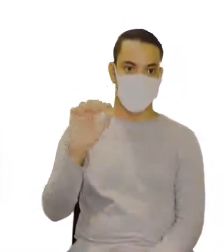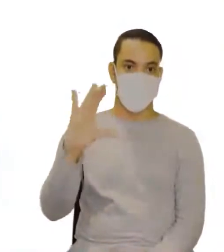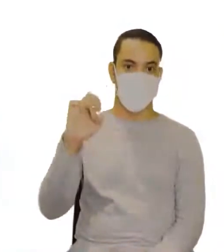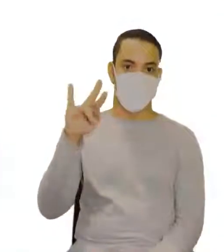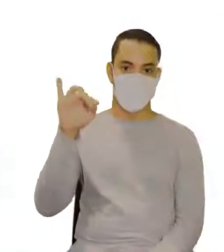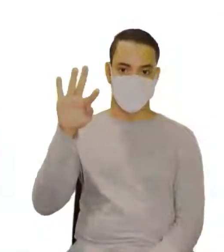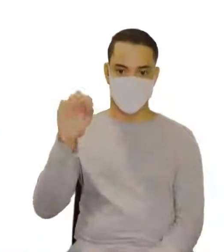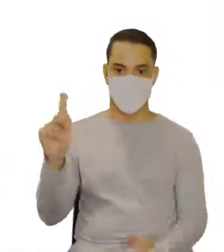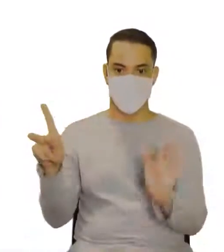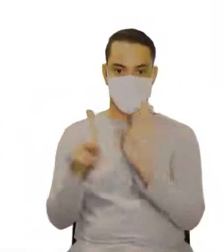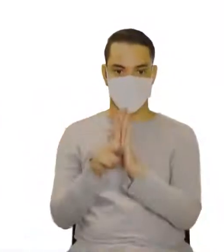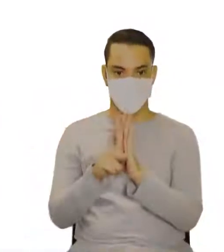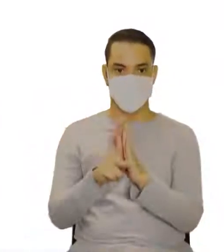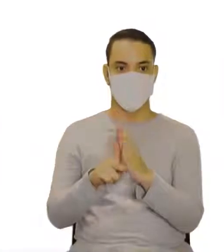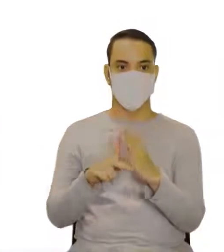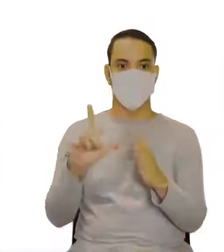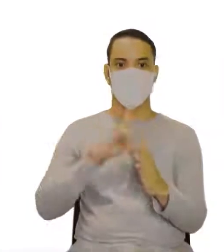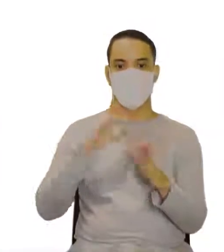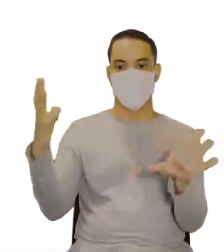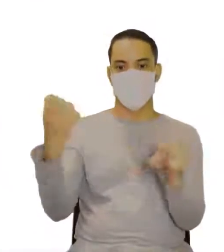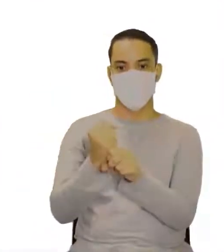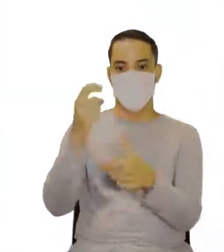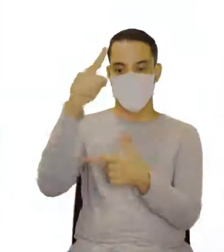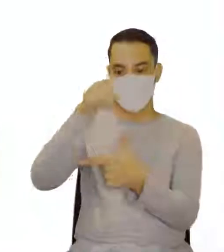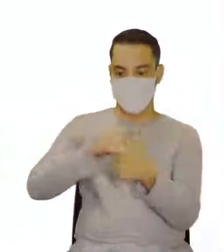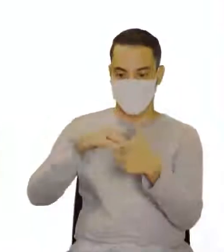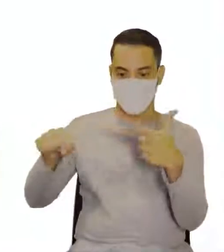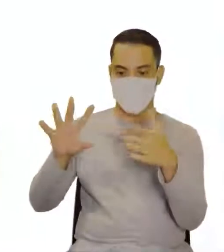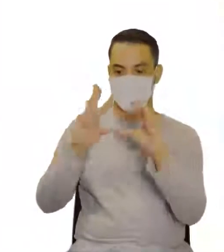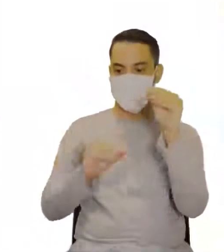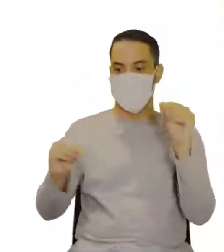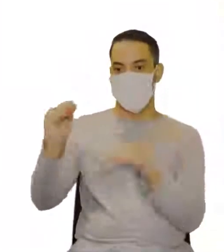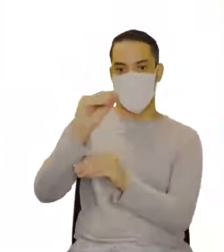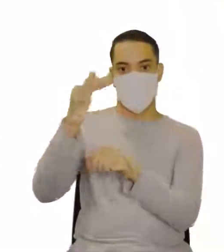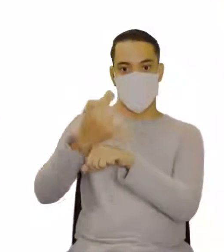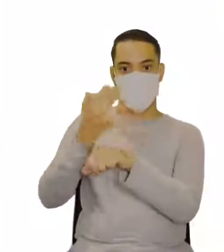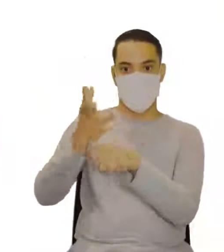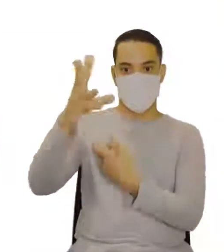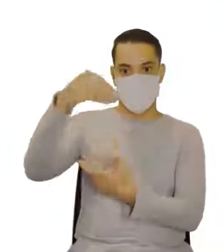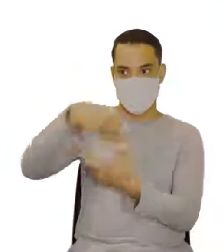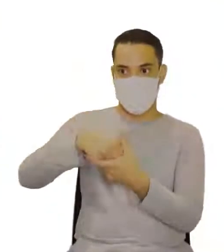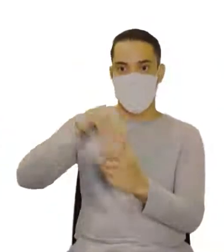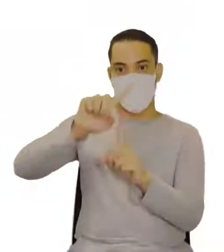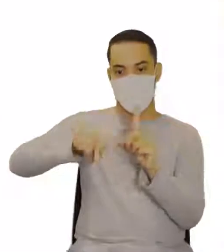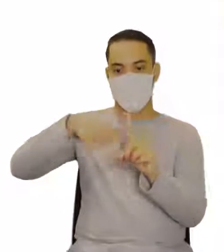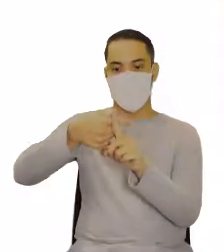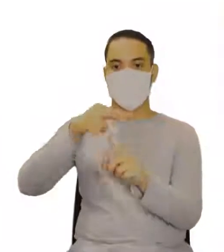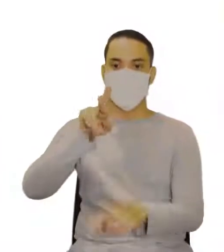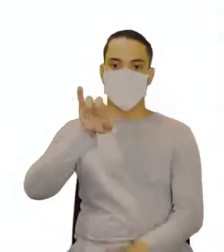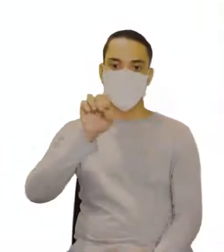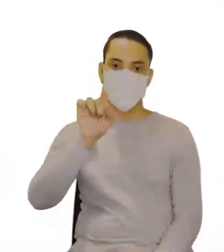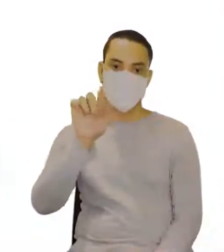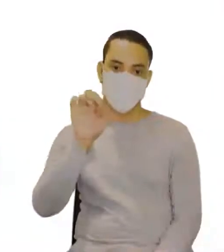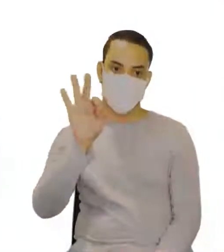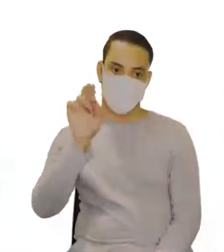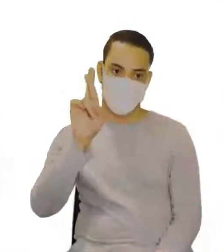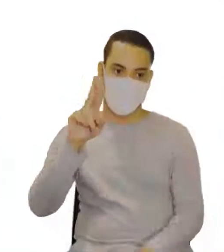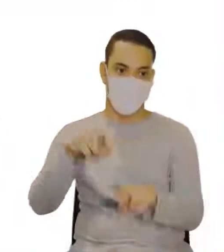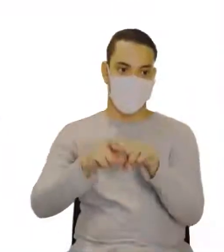é a eletromotriz dividido pela resistência interna mais a resistência do resistor. Esta